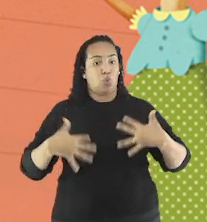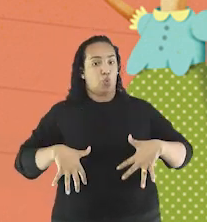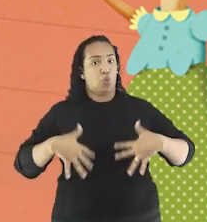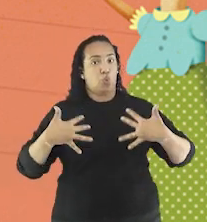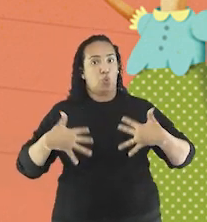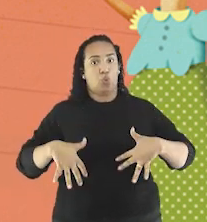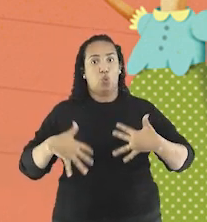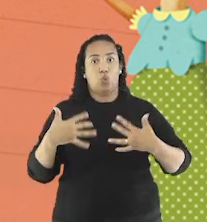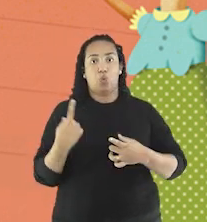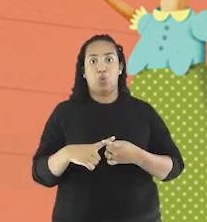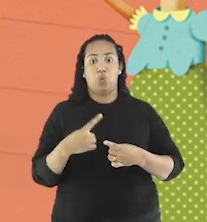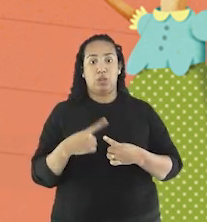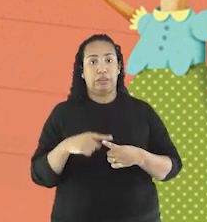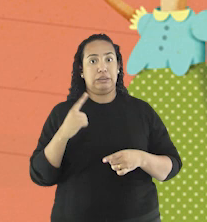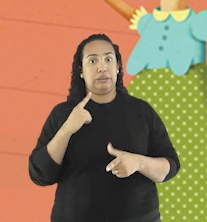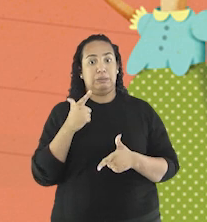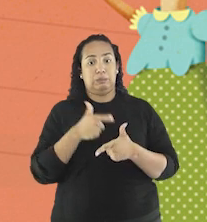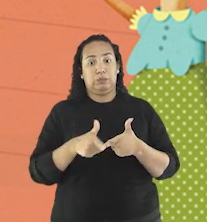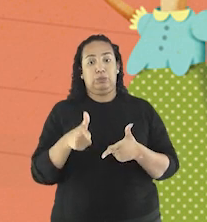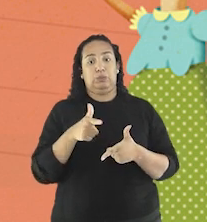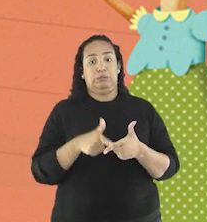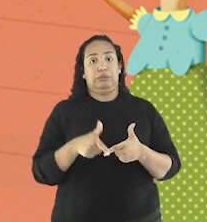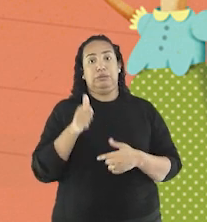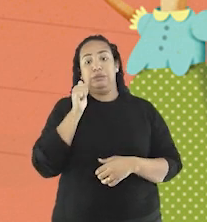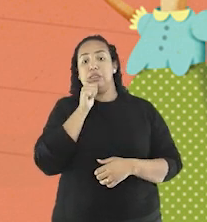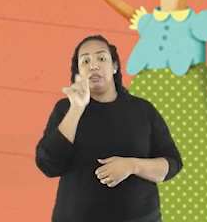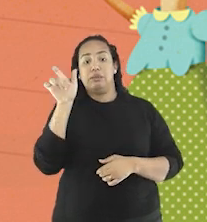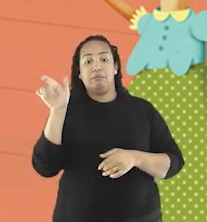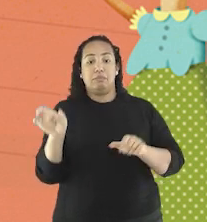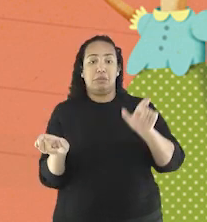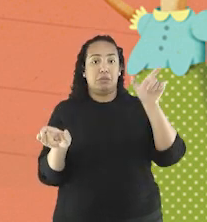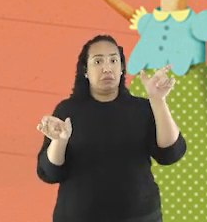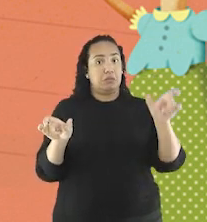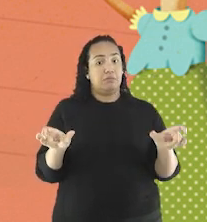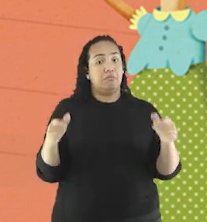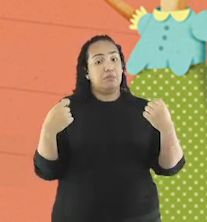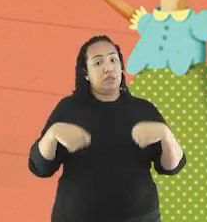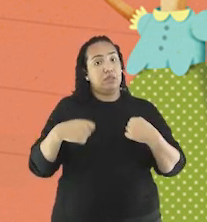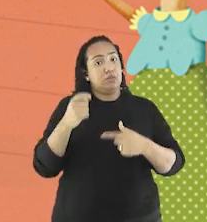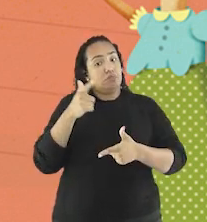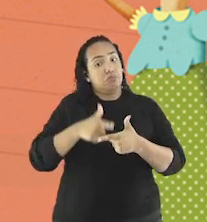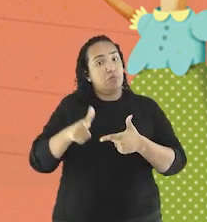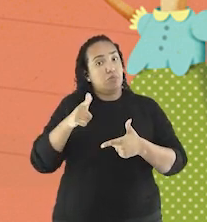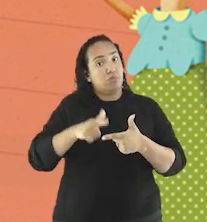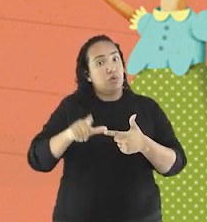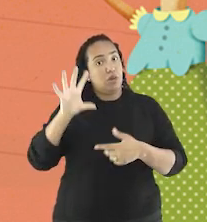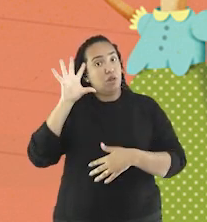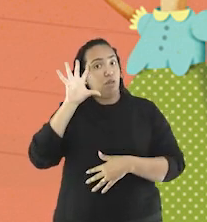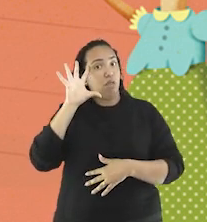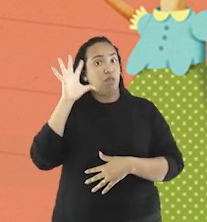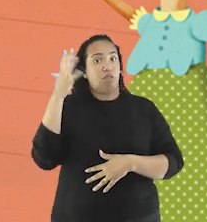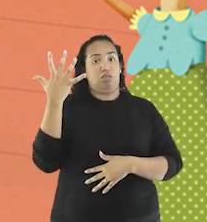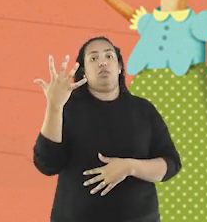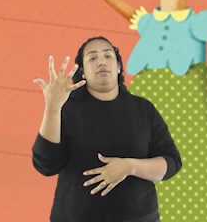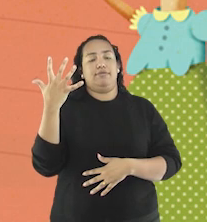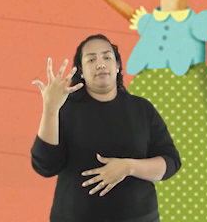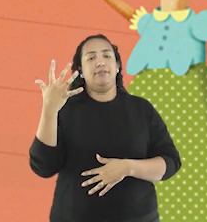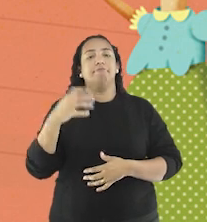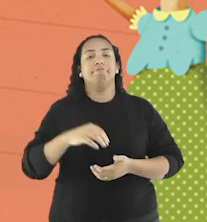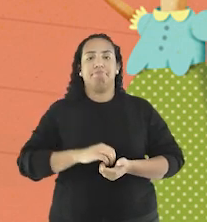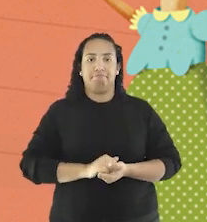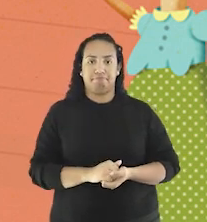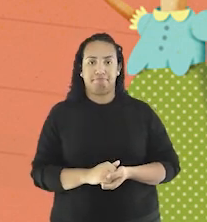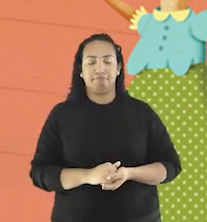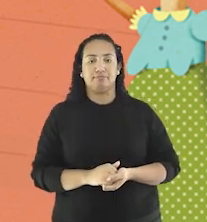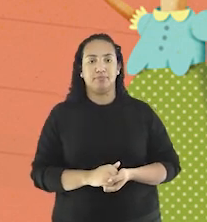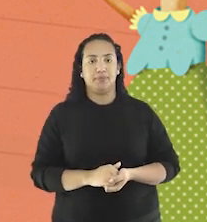tensa. Há um confronto, pois as personagens devem encontrar uma forma de solucionar os problemas